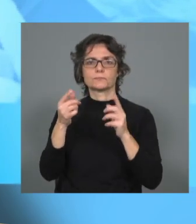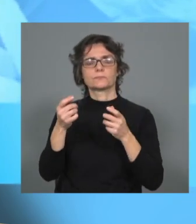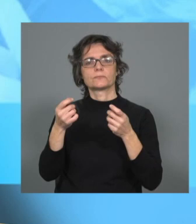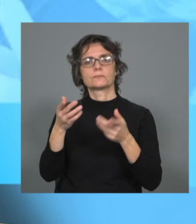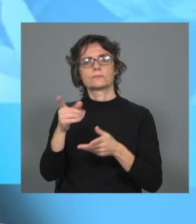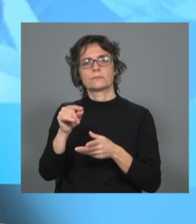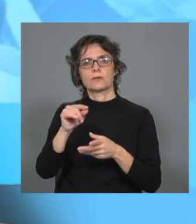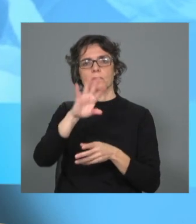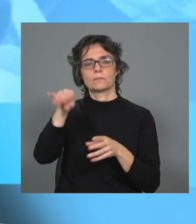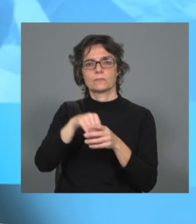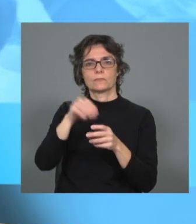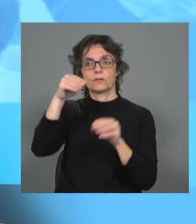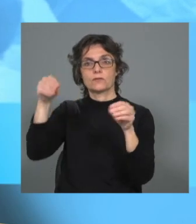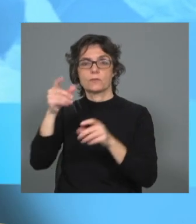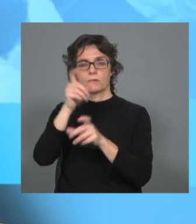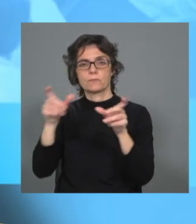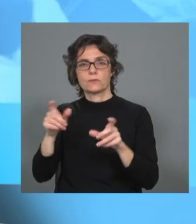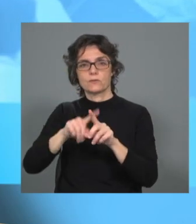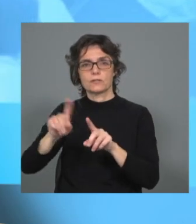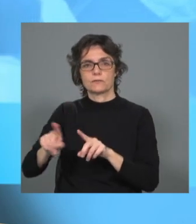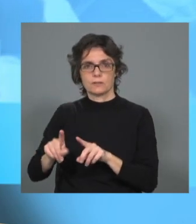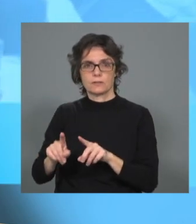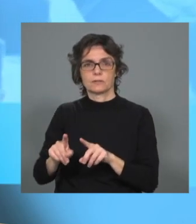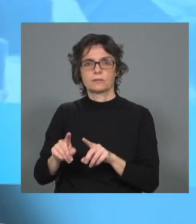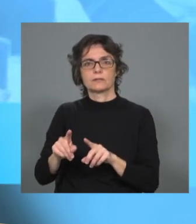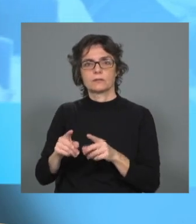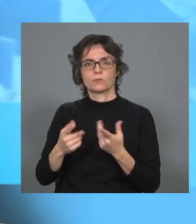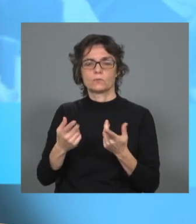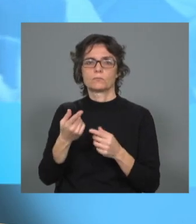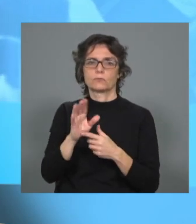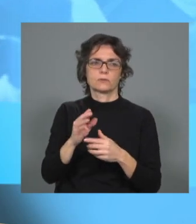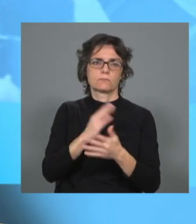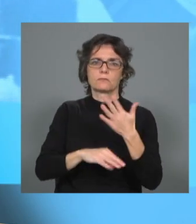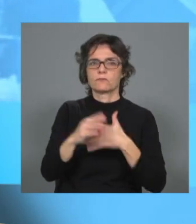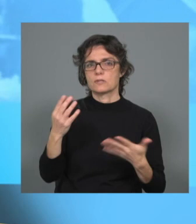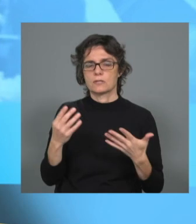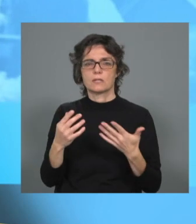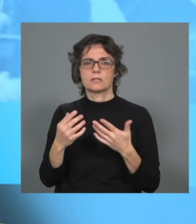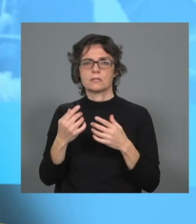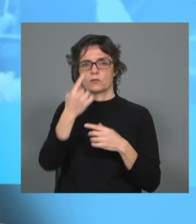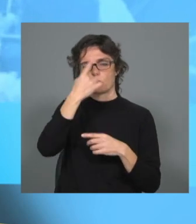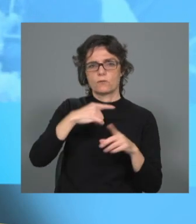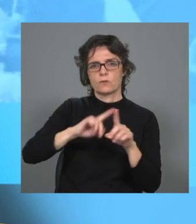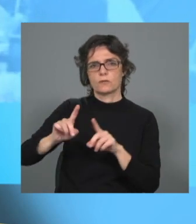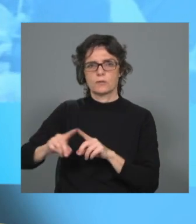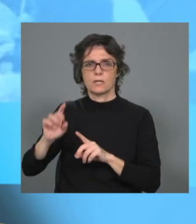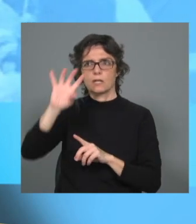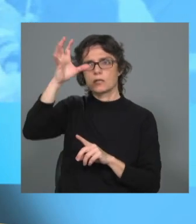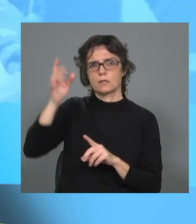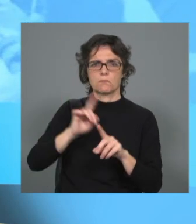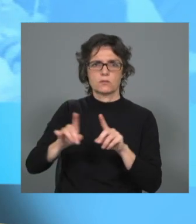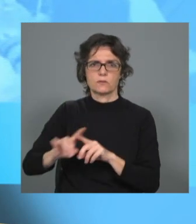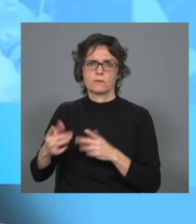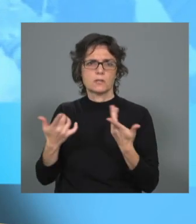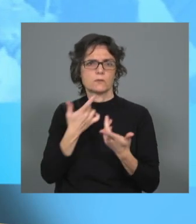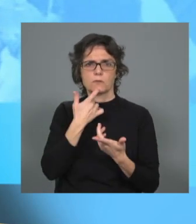pessoas diferentes, com problemas, com deficiências, gente das mais diversas proveniências. Como é que vai integrando